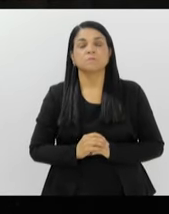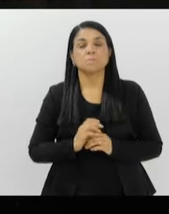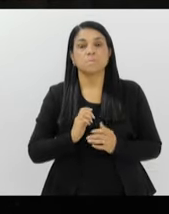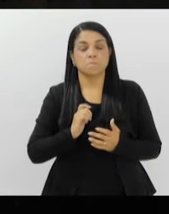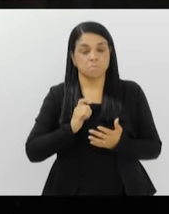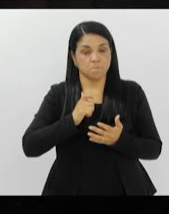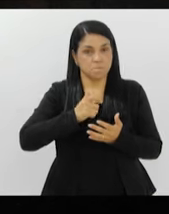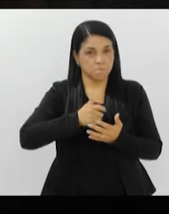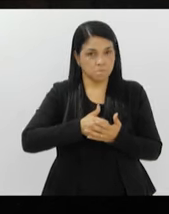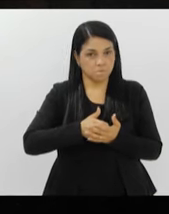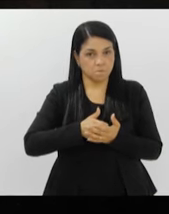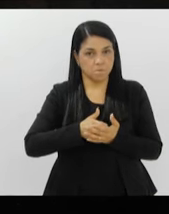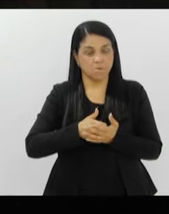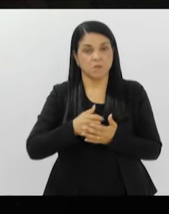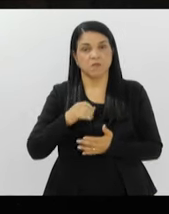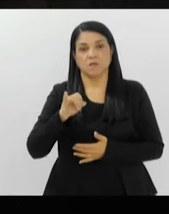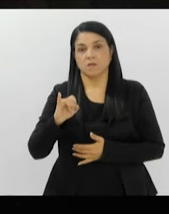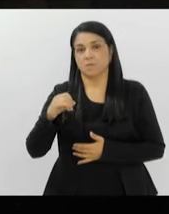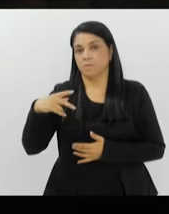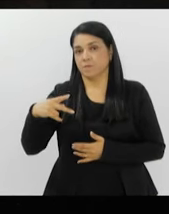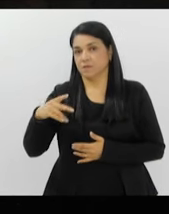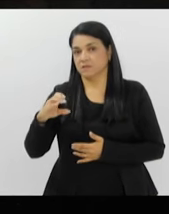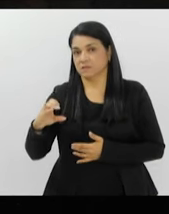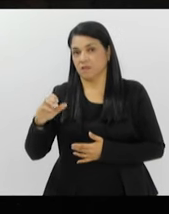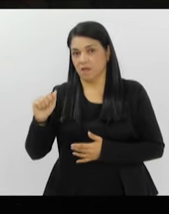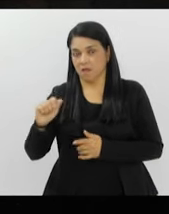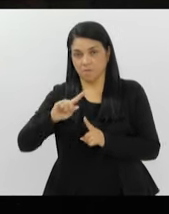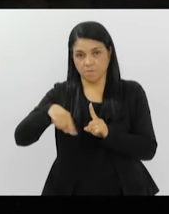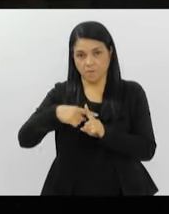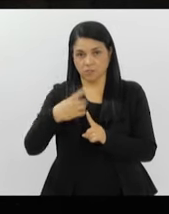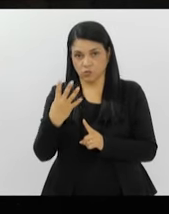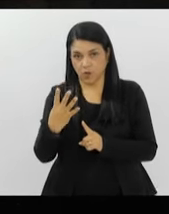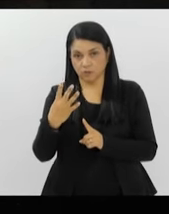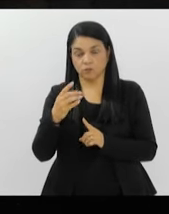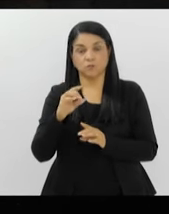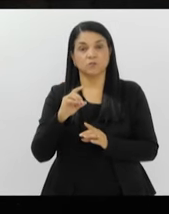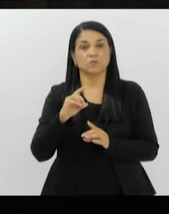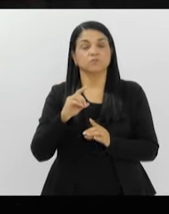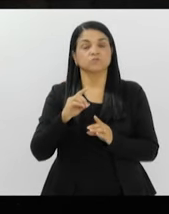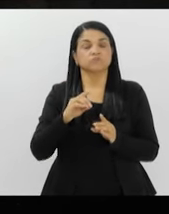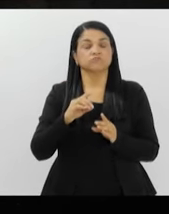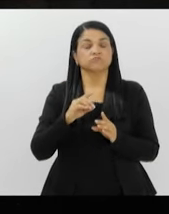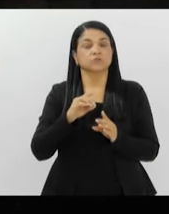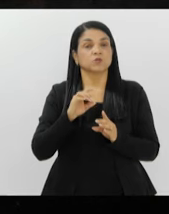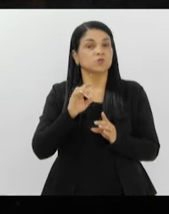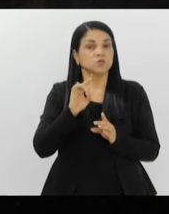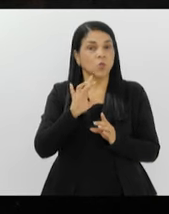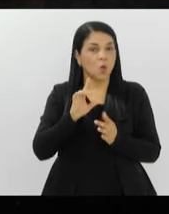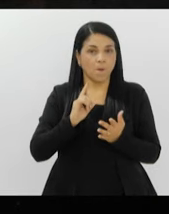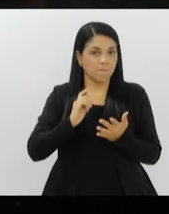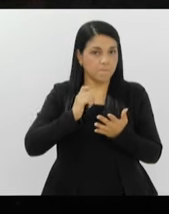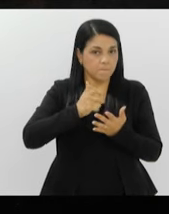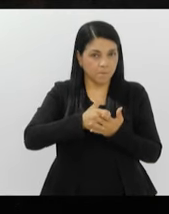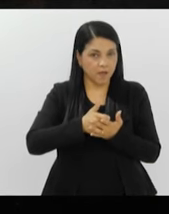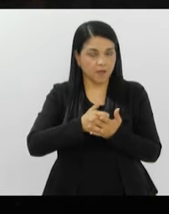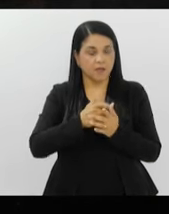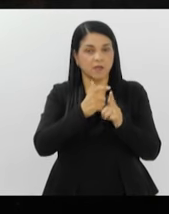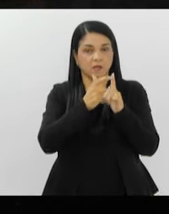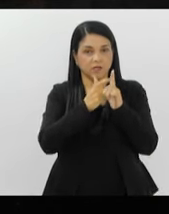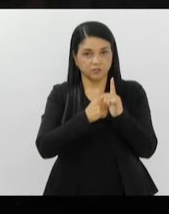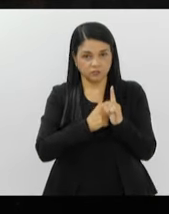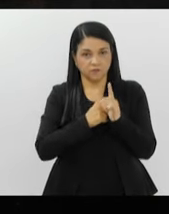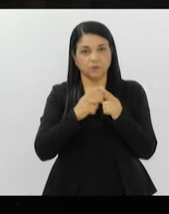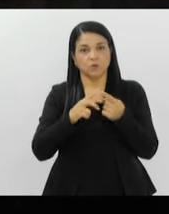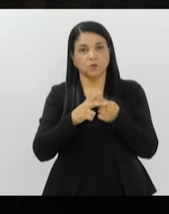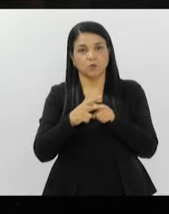IPCA mais qu para pagar só a dívida principal corrigida pelo